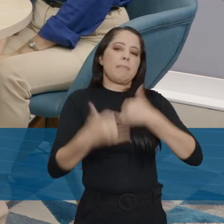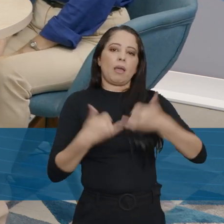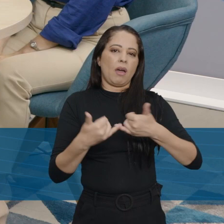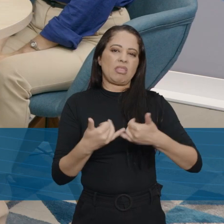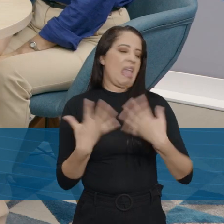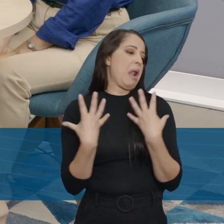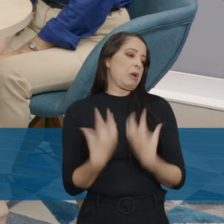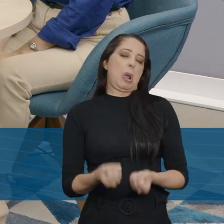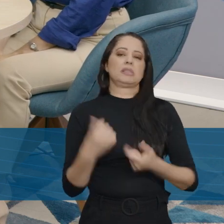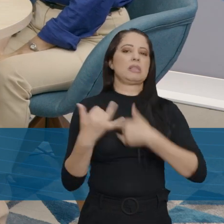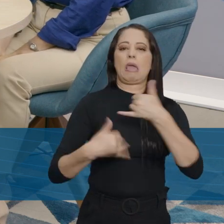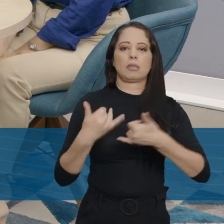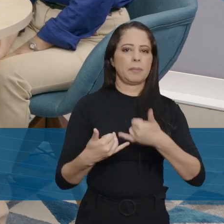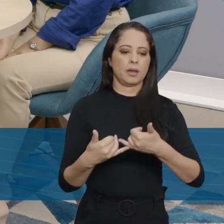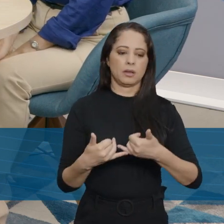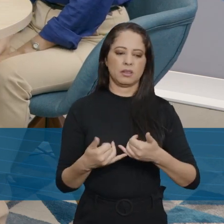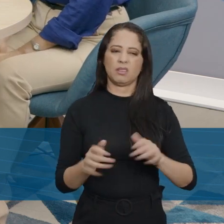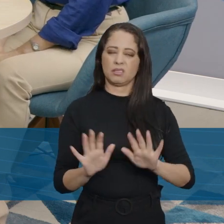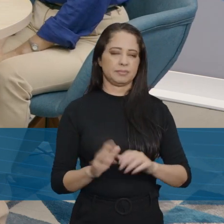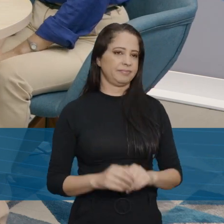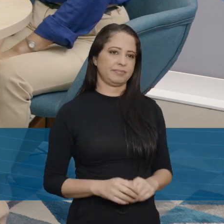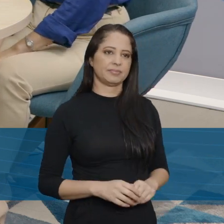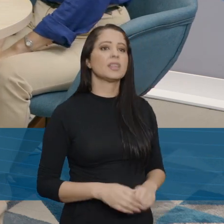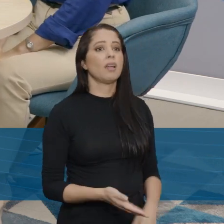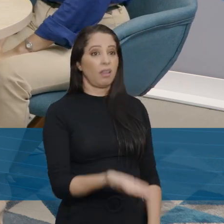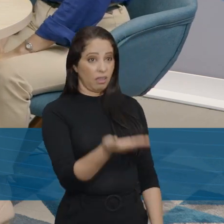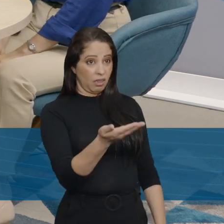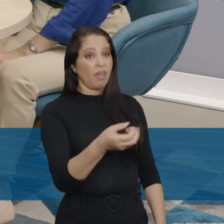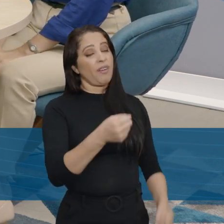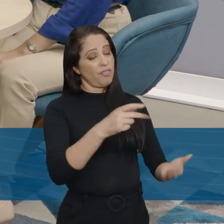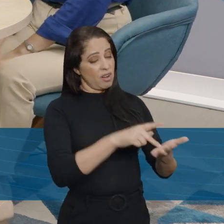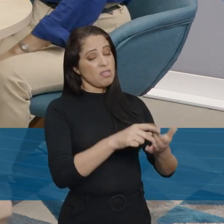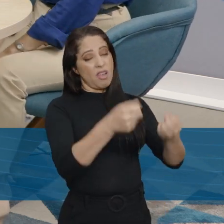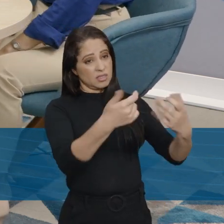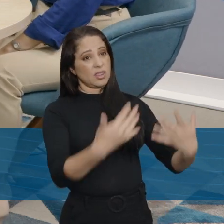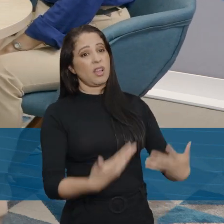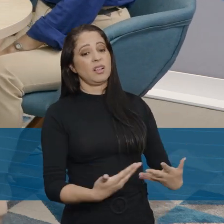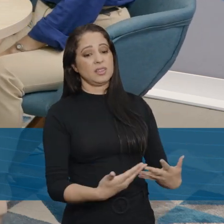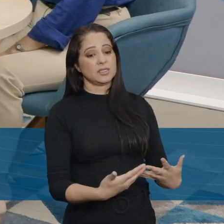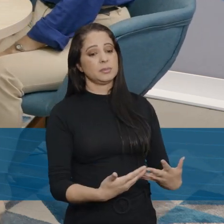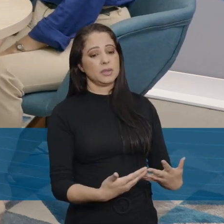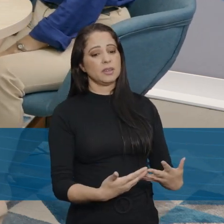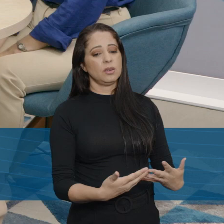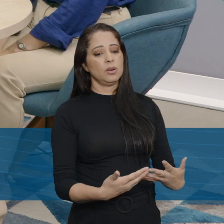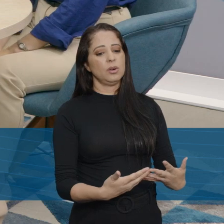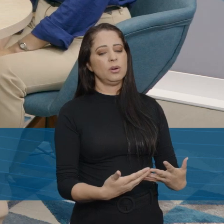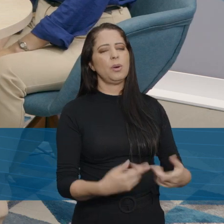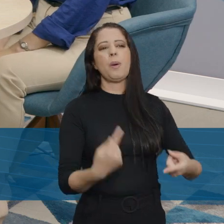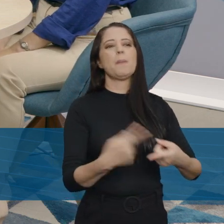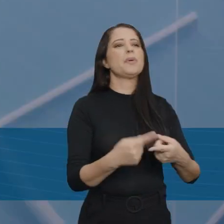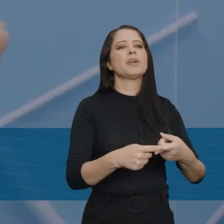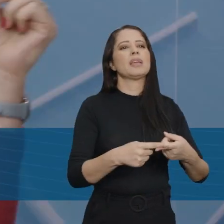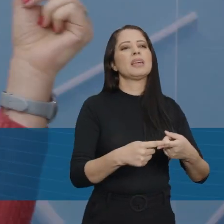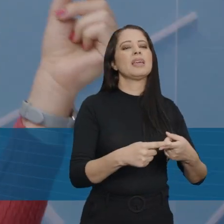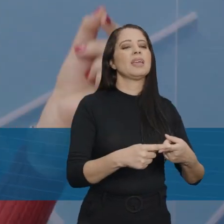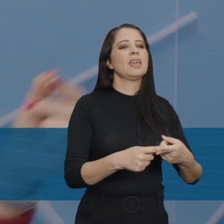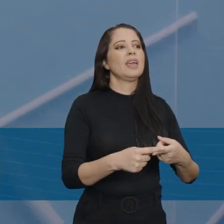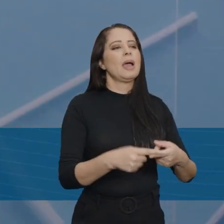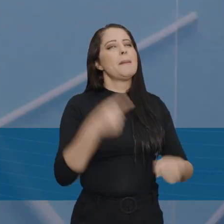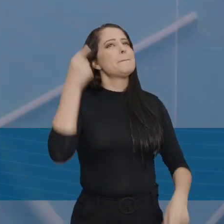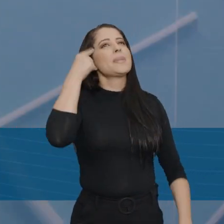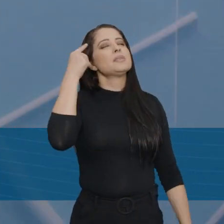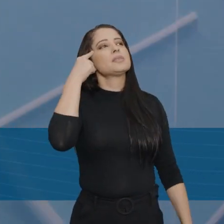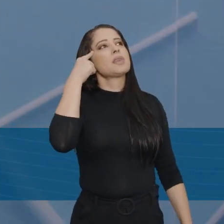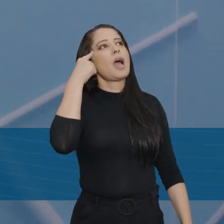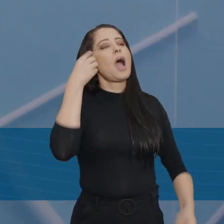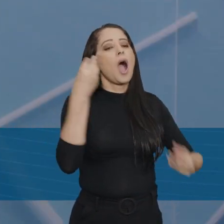né? Isso, eu acho que fala, né, como a Letícia está colocando, né? Eu acho que fala como que a gente está